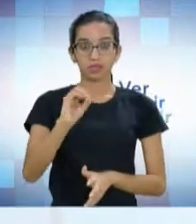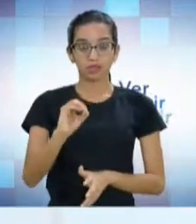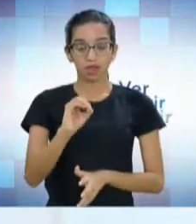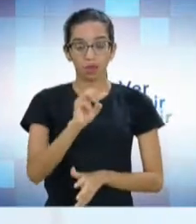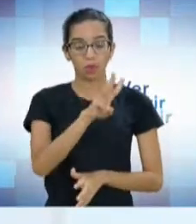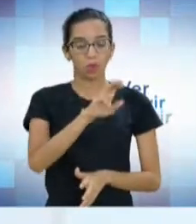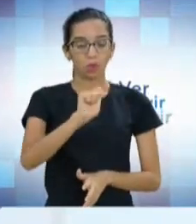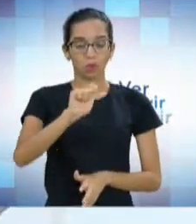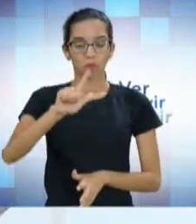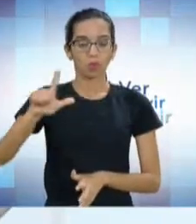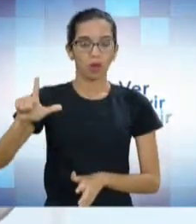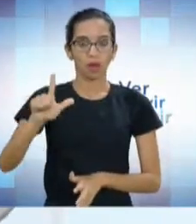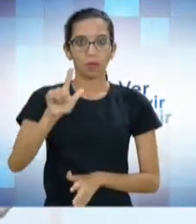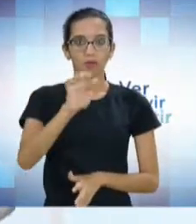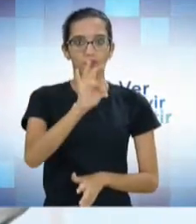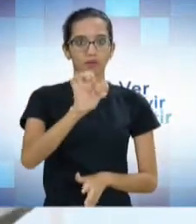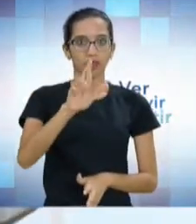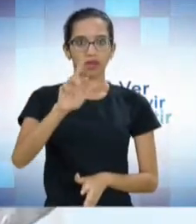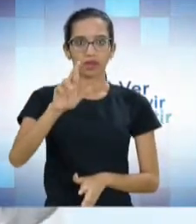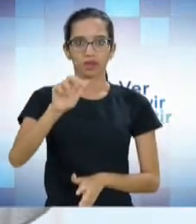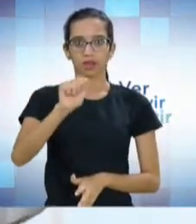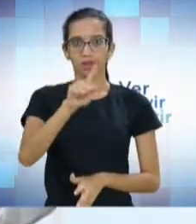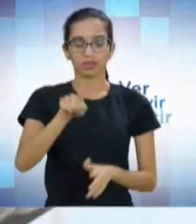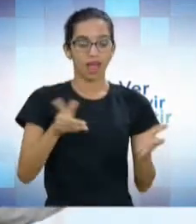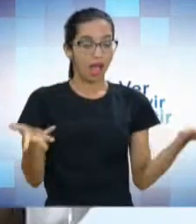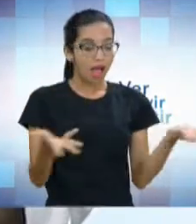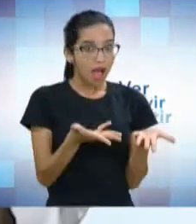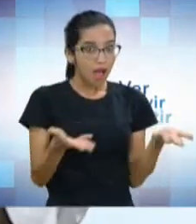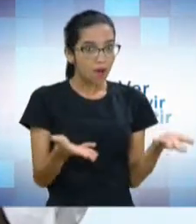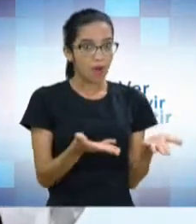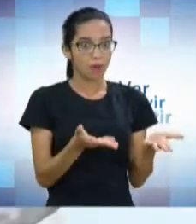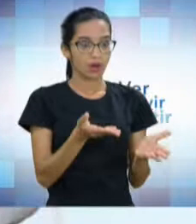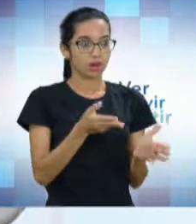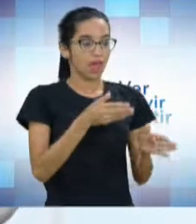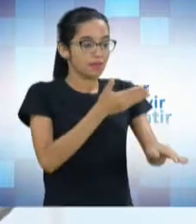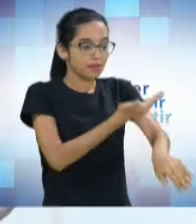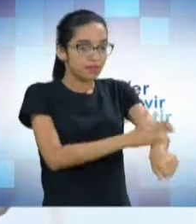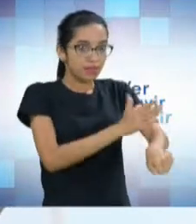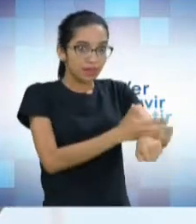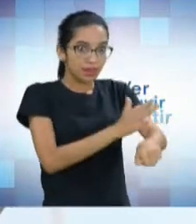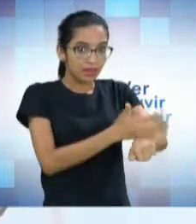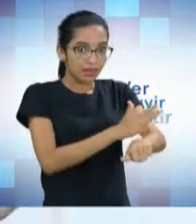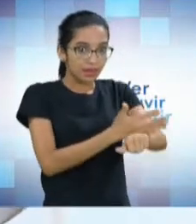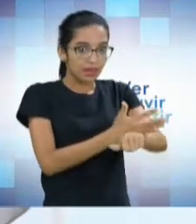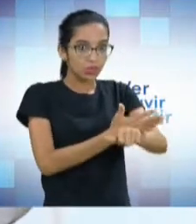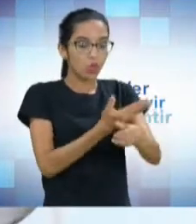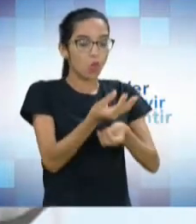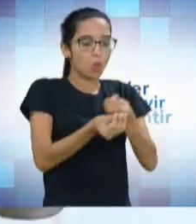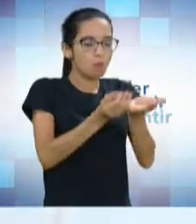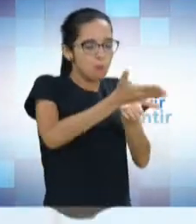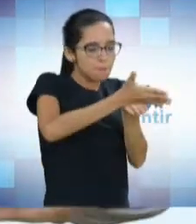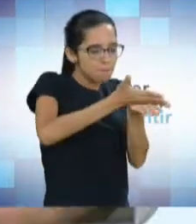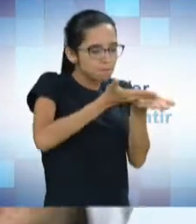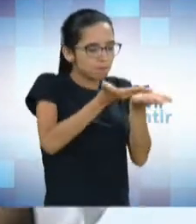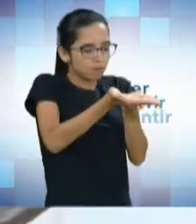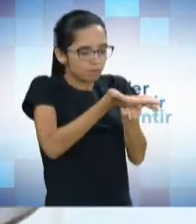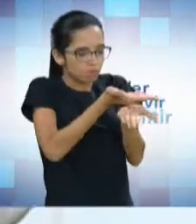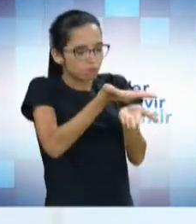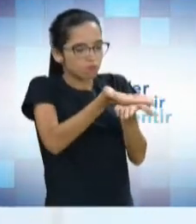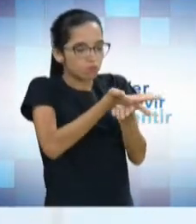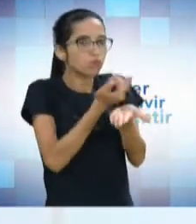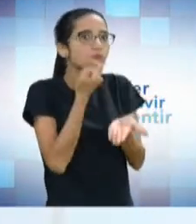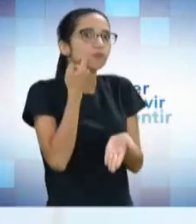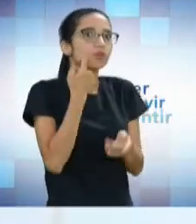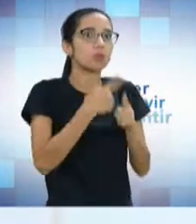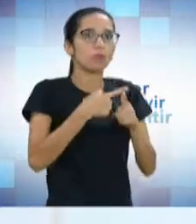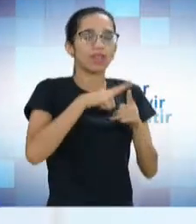capacitação nesse momento dos cortes dos peixes como ali tem pescadores que vendem os peixes pequenos seja